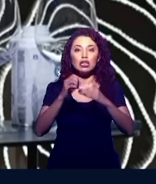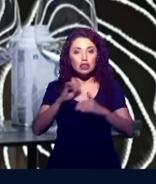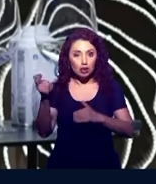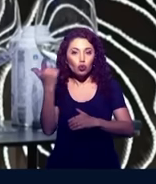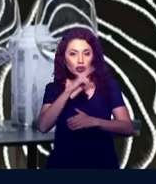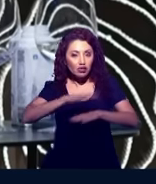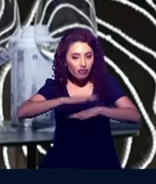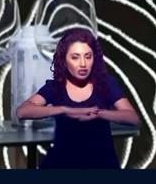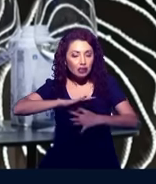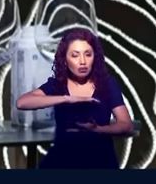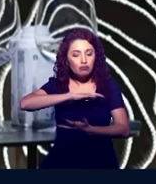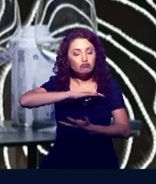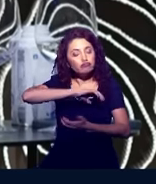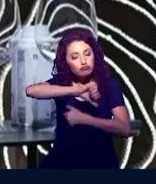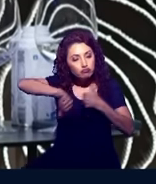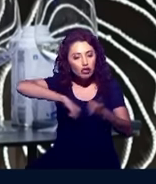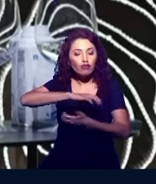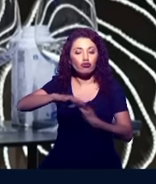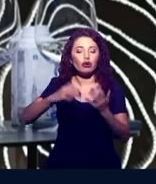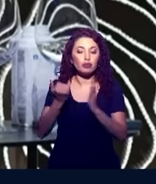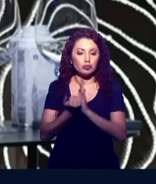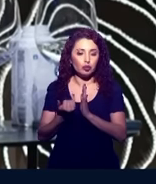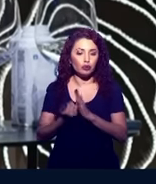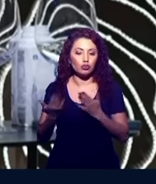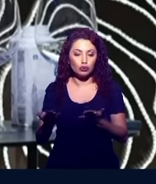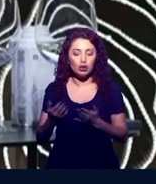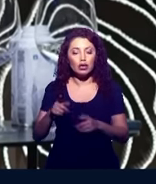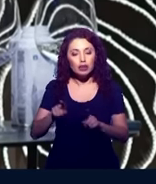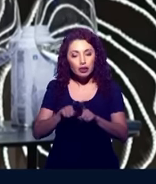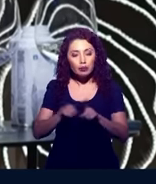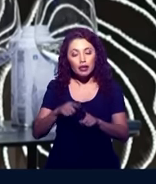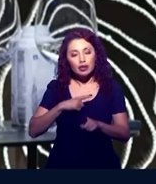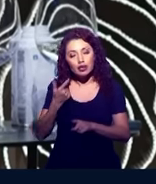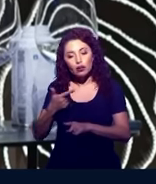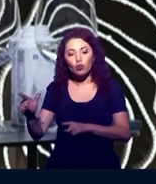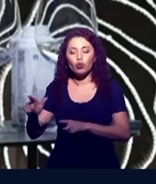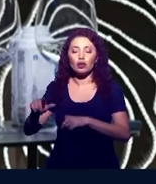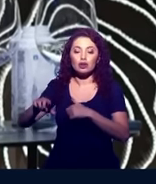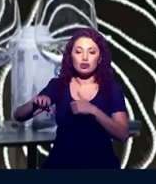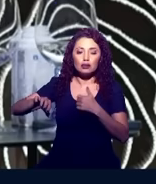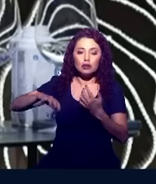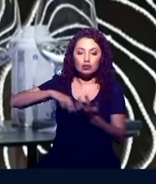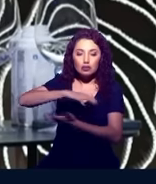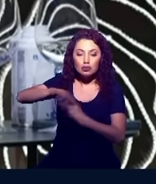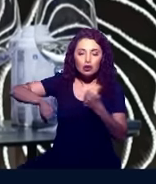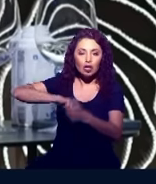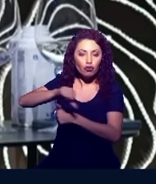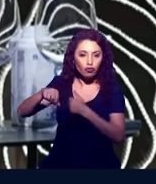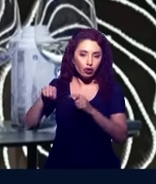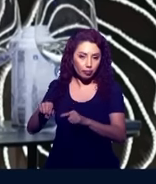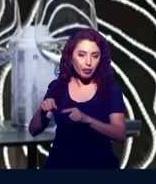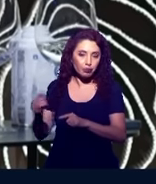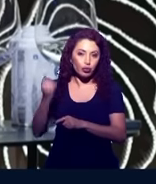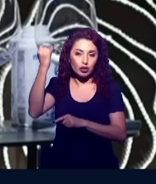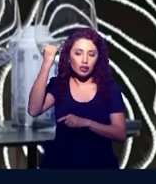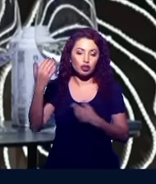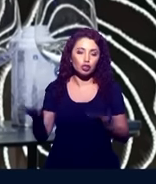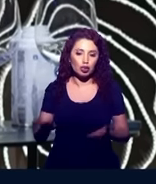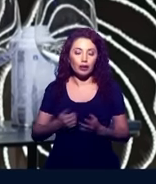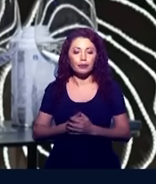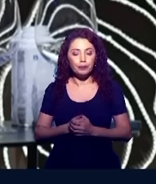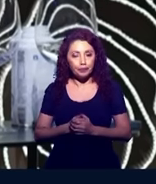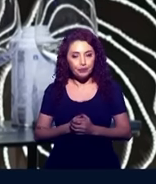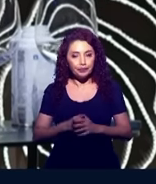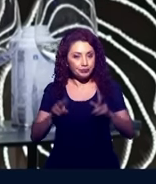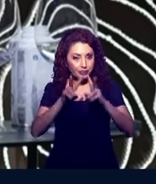dimensão que me parece essencial que é desonerar 100% as exportações brasileiras o Brasil tá